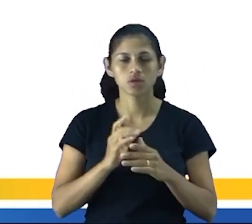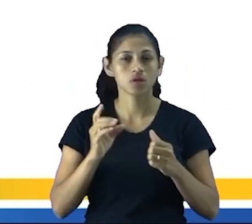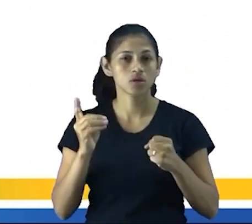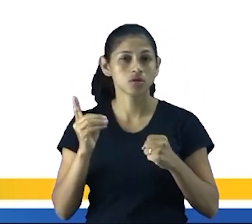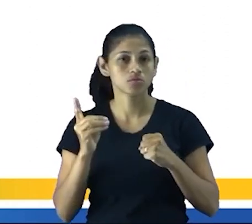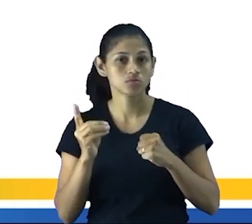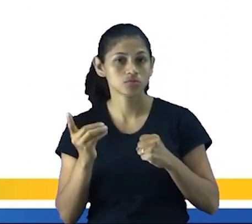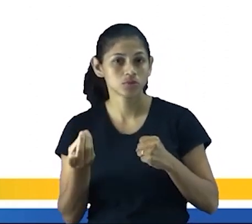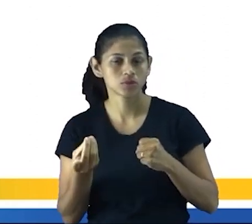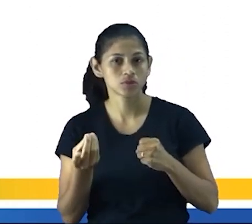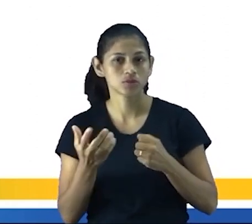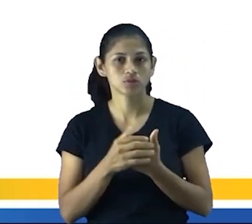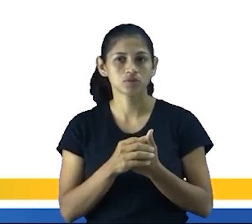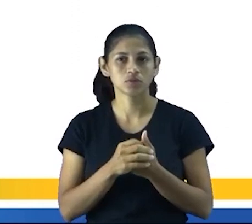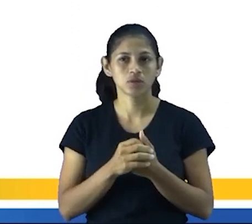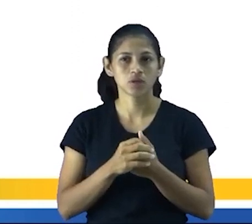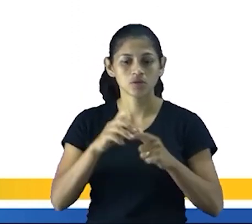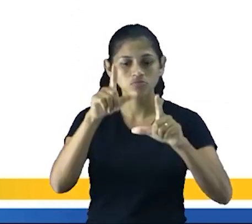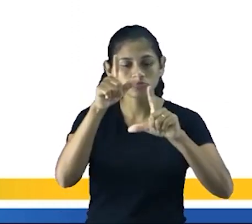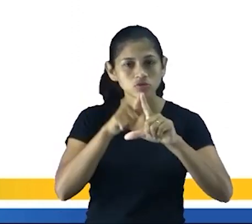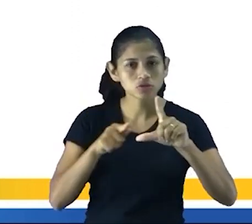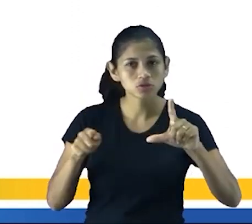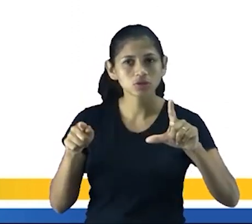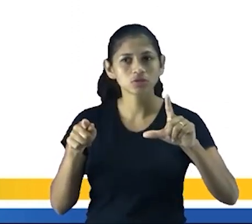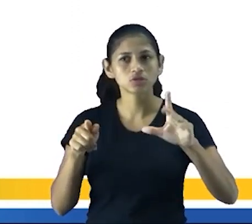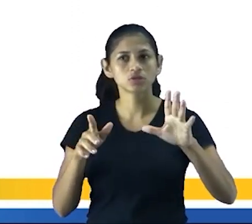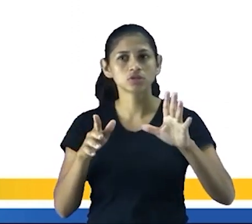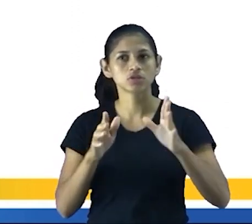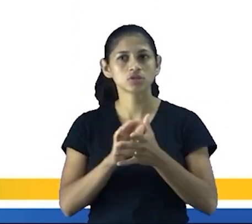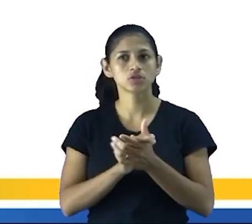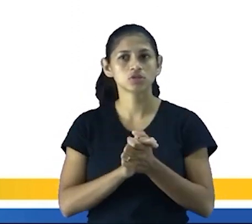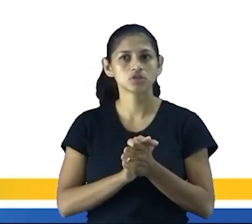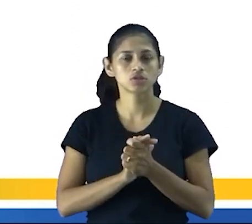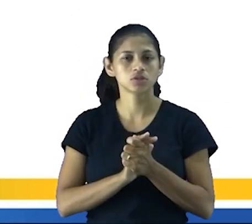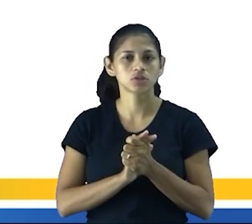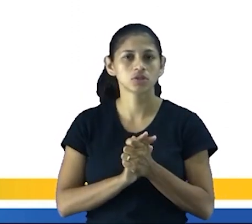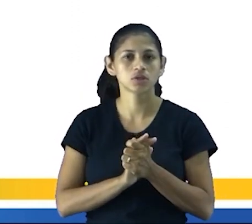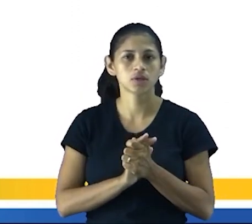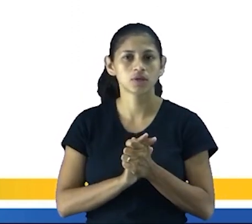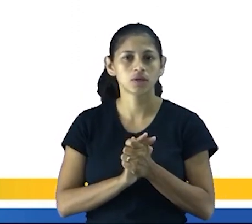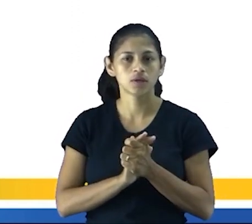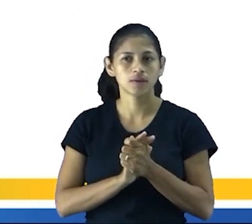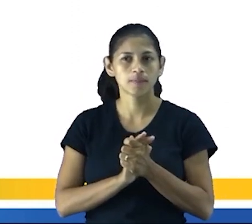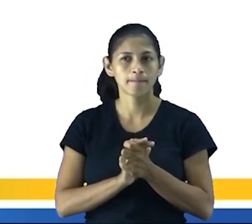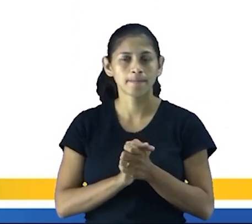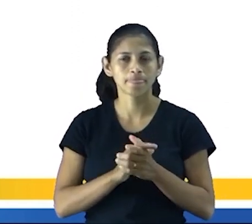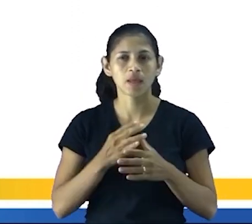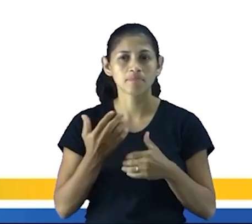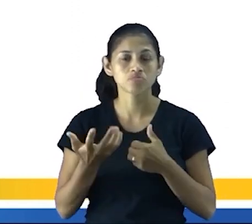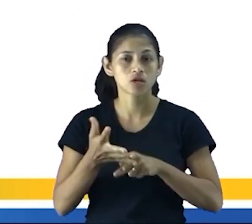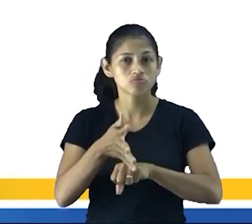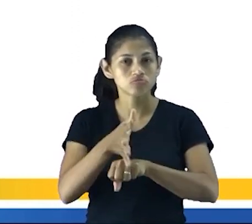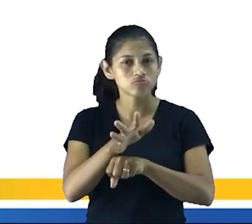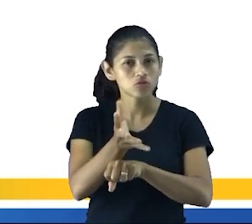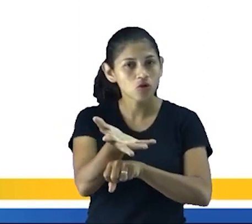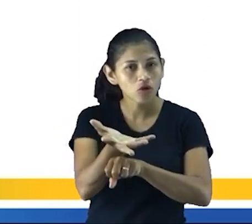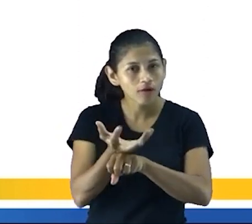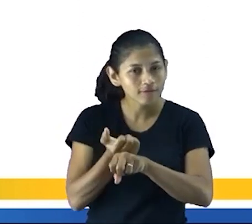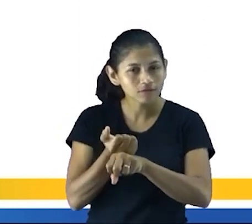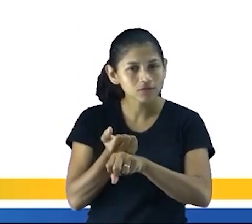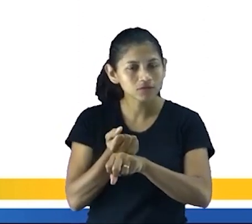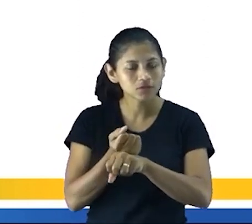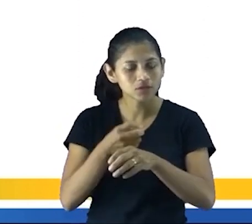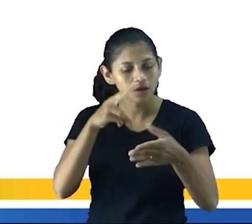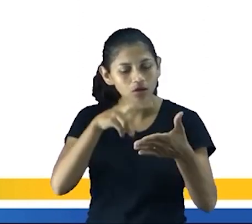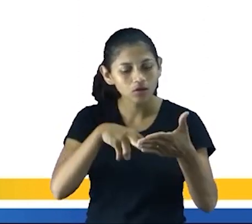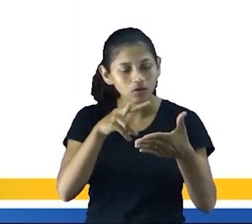estatísticas e exemplos concretos. Os autores que fazem uso dessa tipologia textual pretendem convencer seu leitor a partir